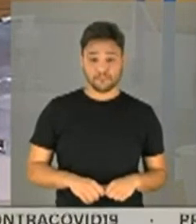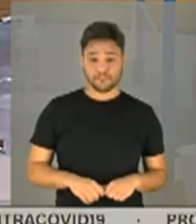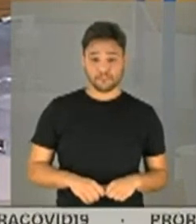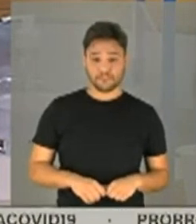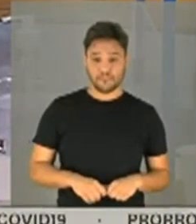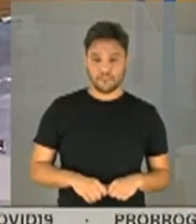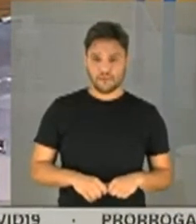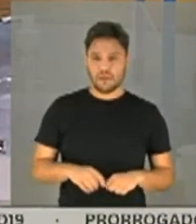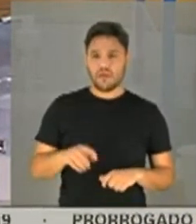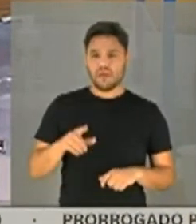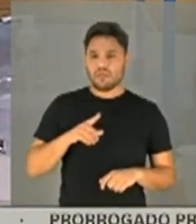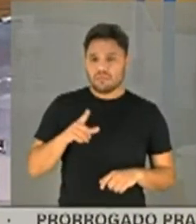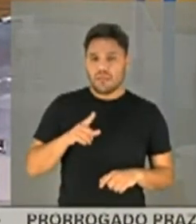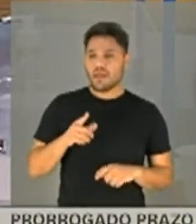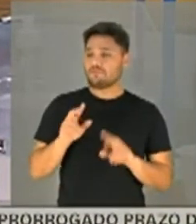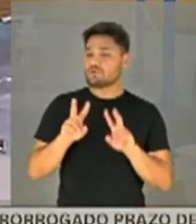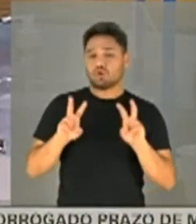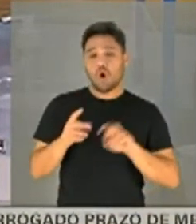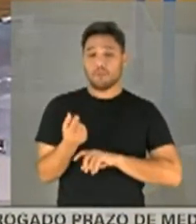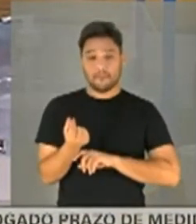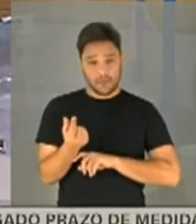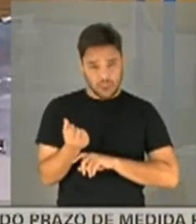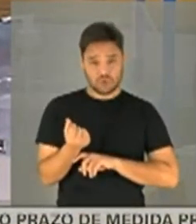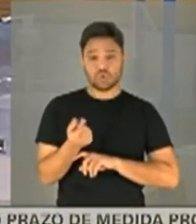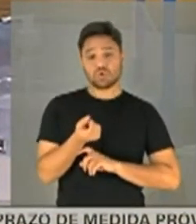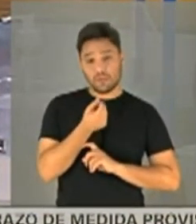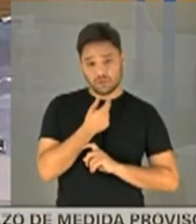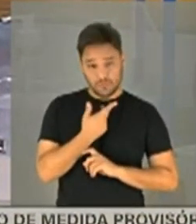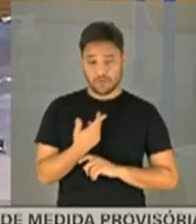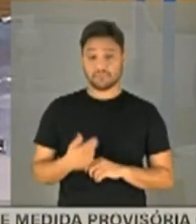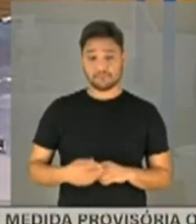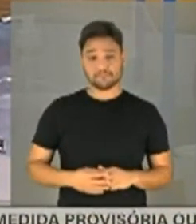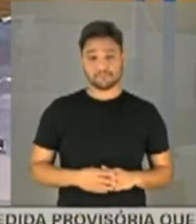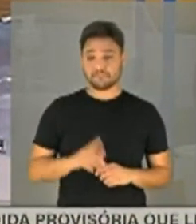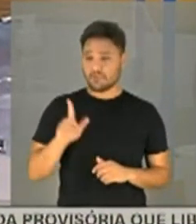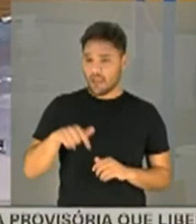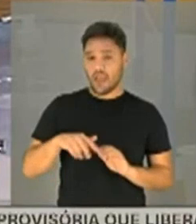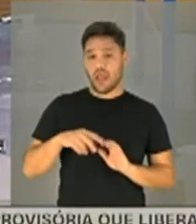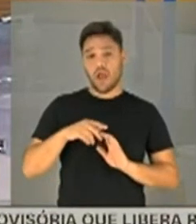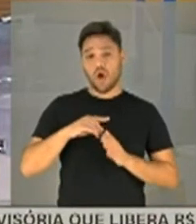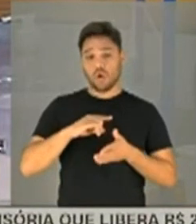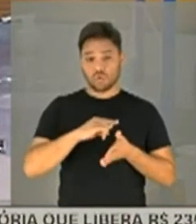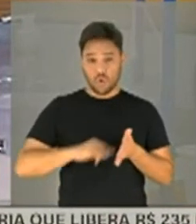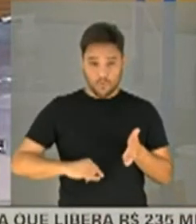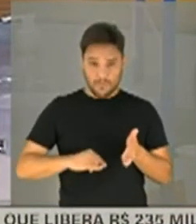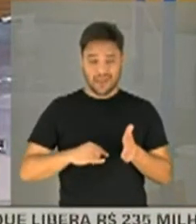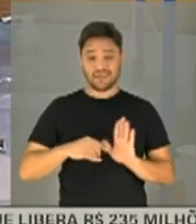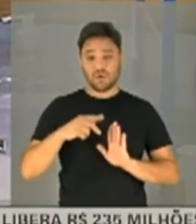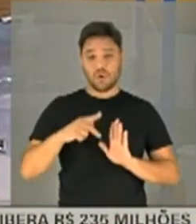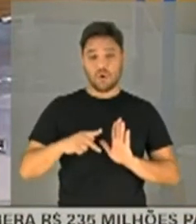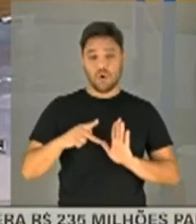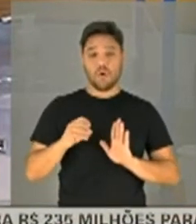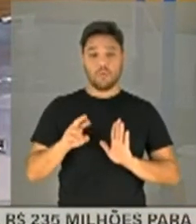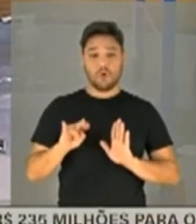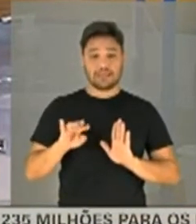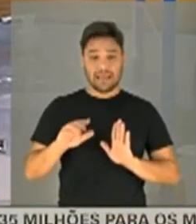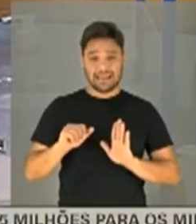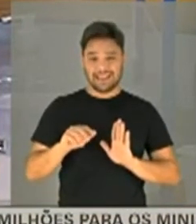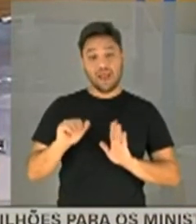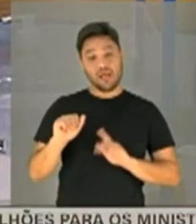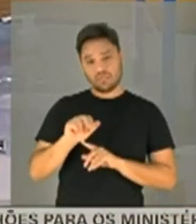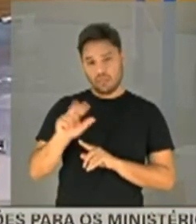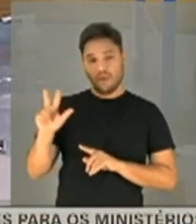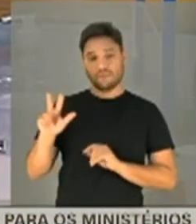existe uma lista de preço de medicamentos, né, que é uma portaria nacional da Anvisa.